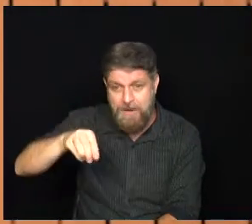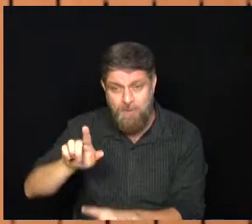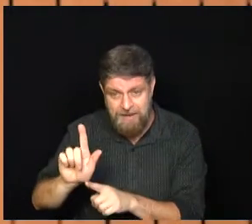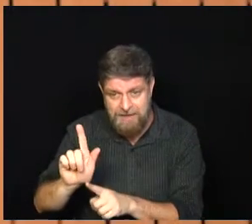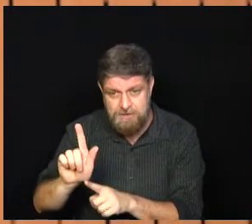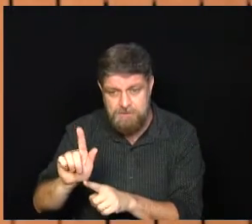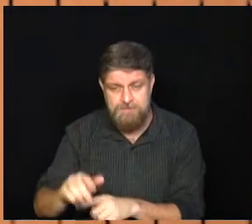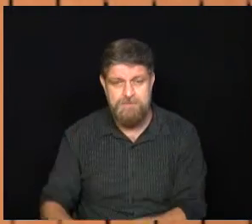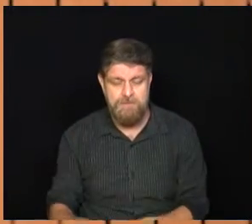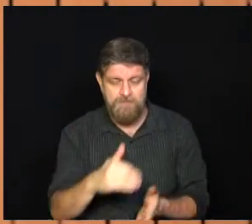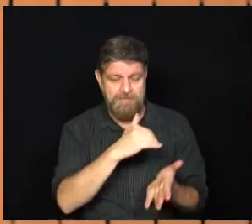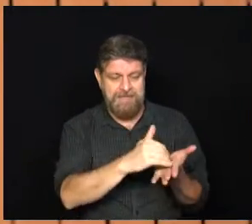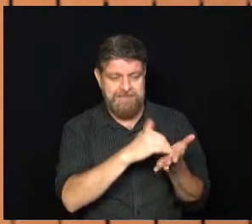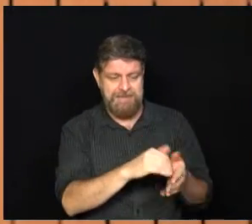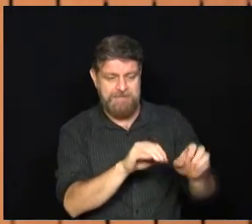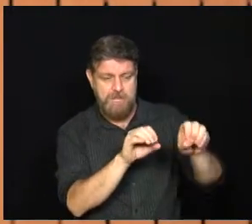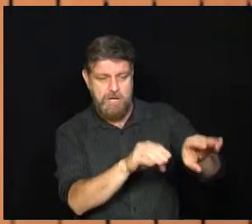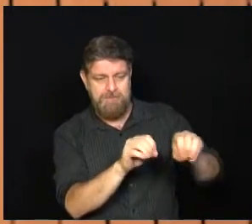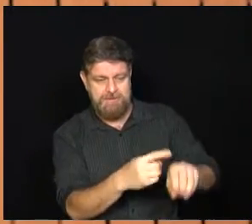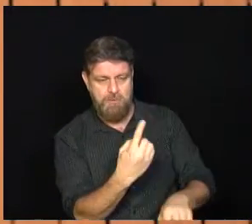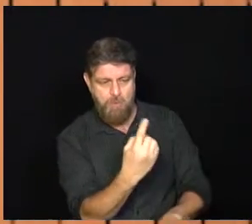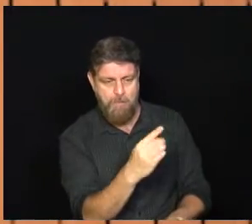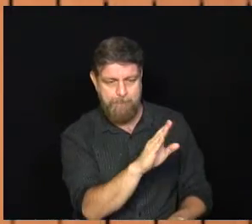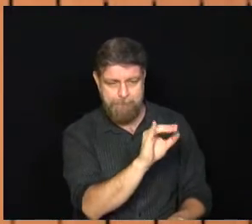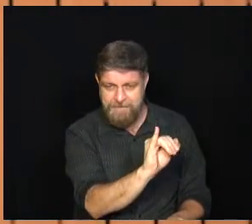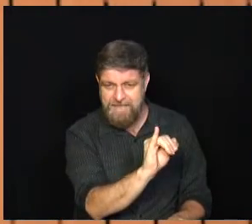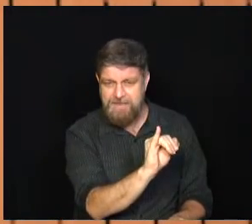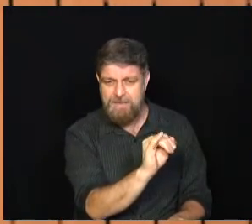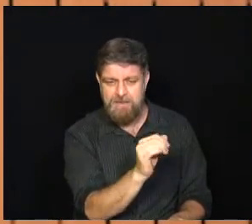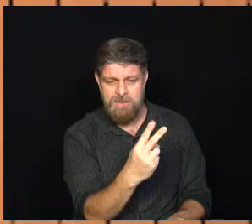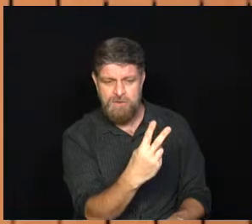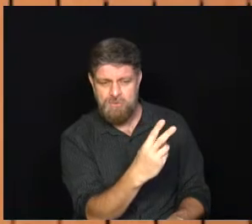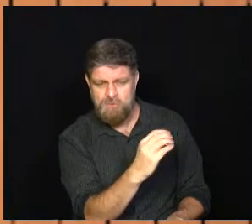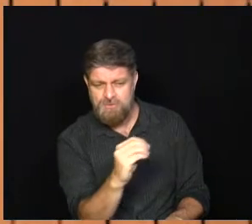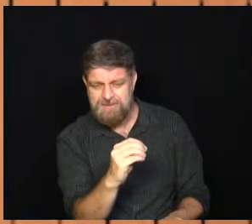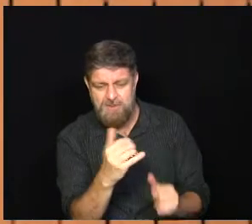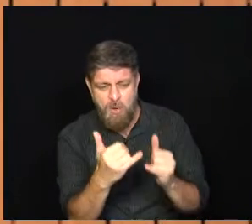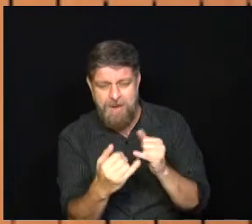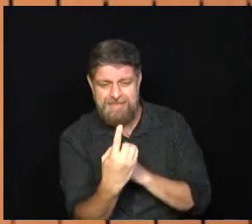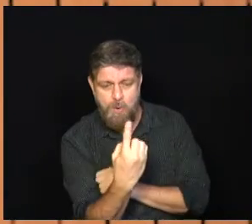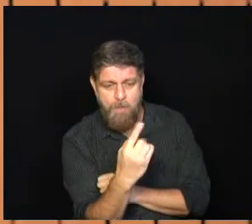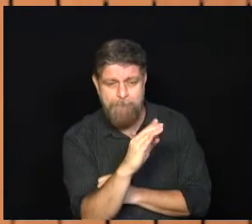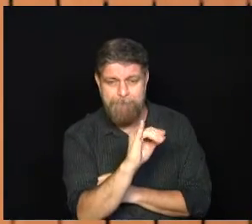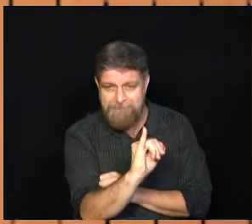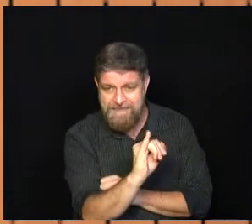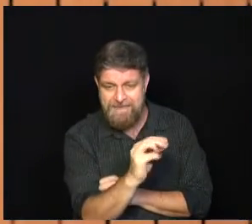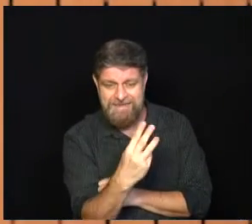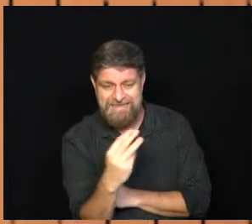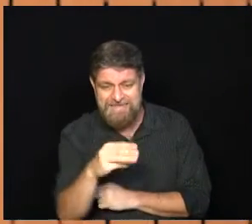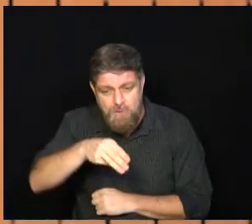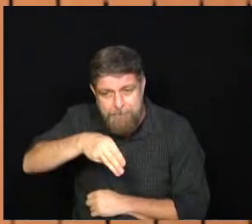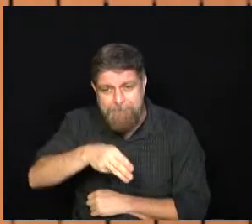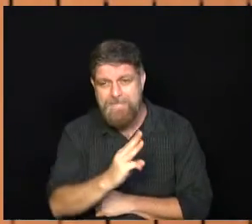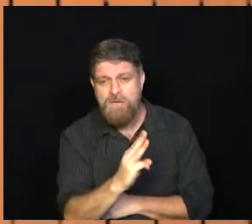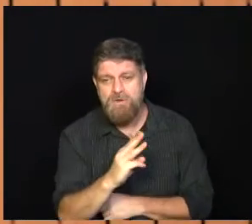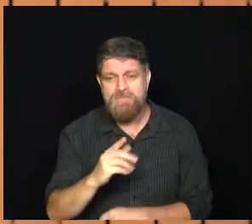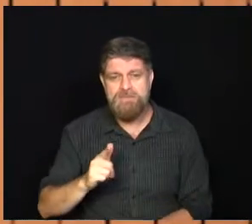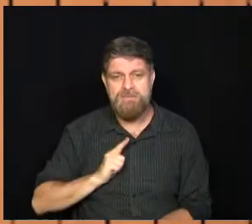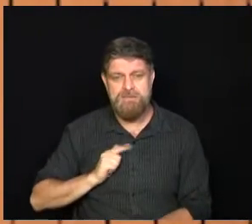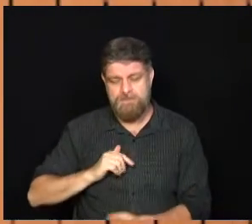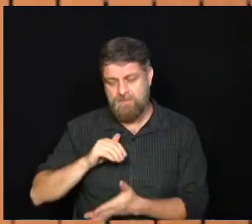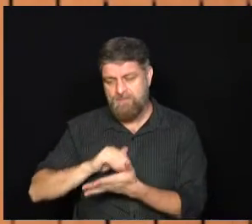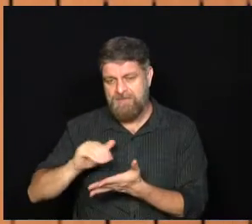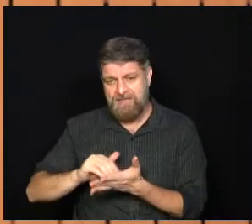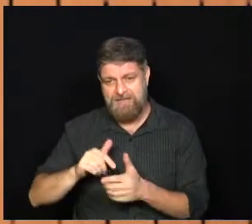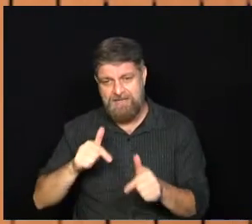A Secretaria de Educação, que tem 1 bilhão e 200 e quase 1 bilhão e 300 também. A Secretaria de Serviços Públicos